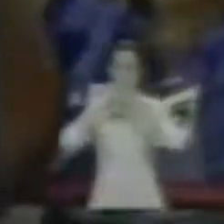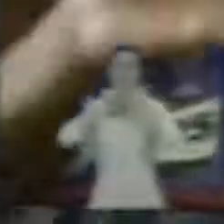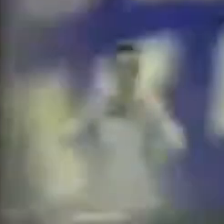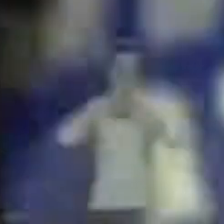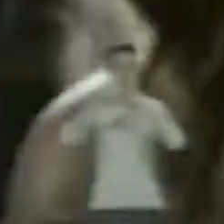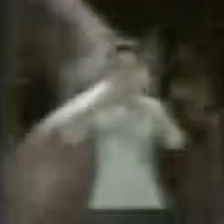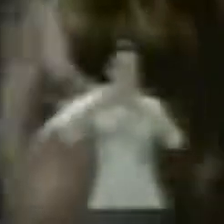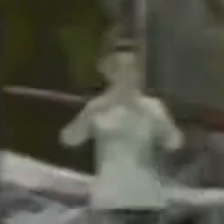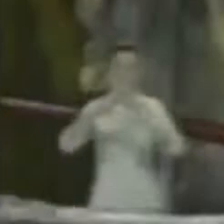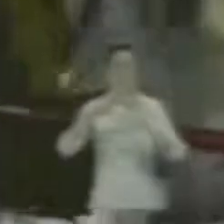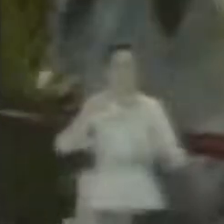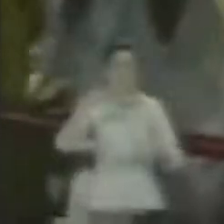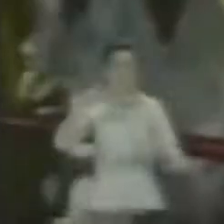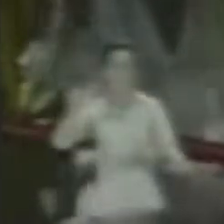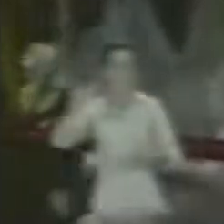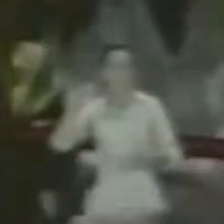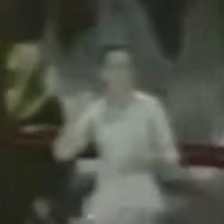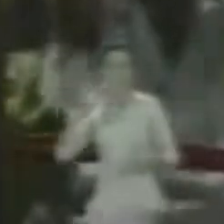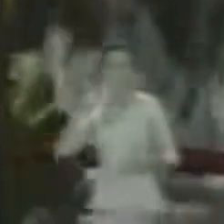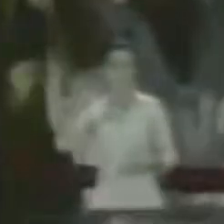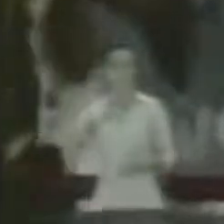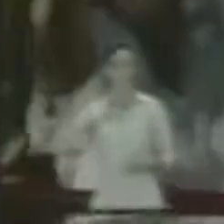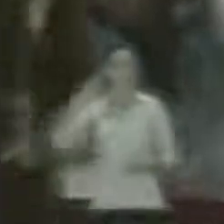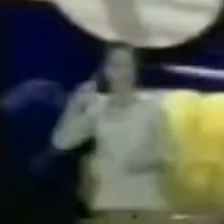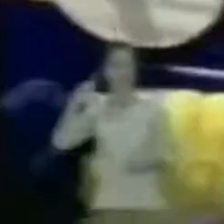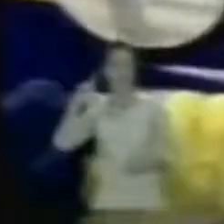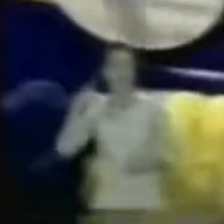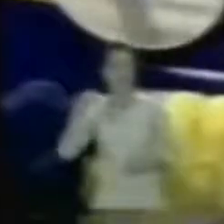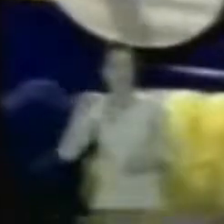inteiro disse bem alto.